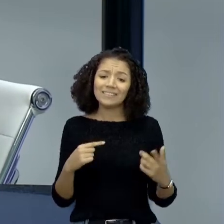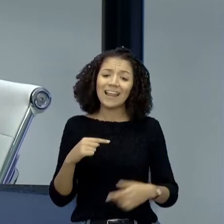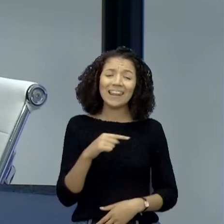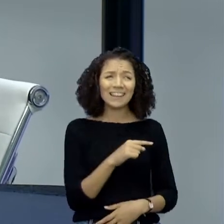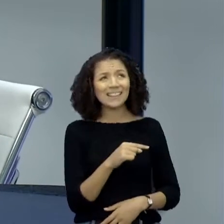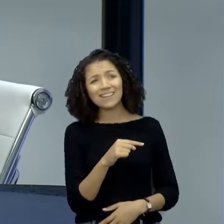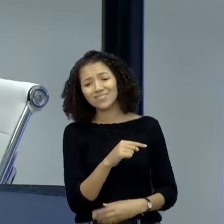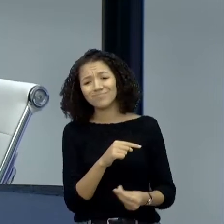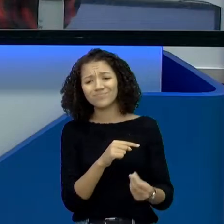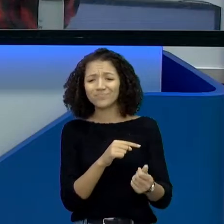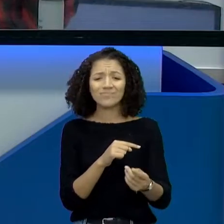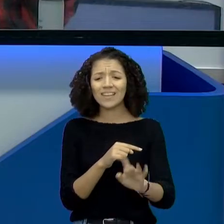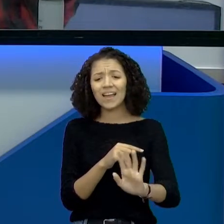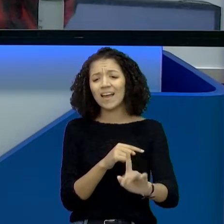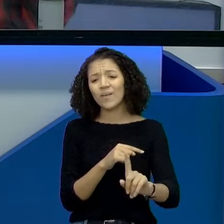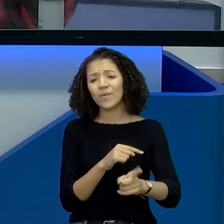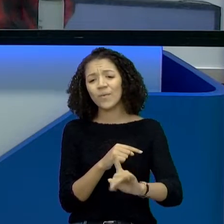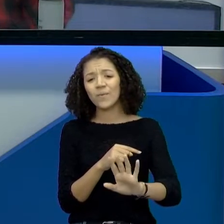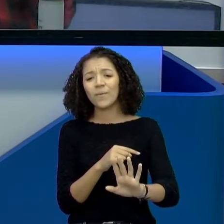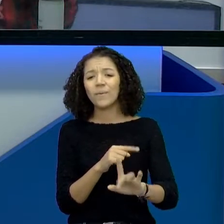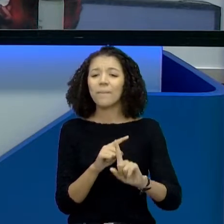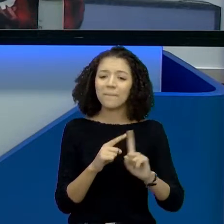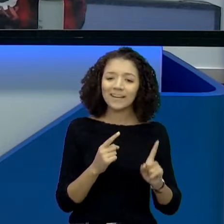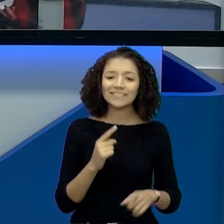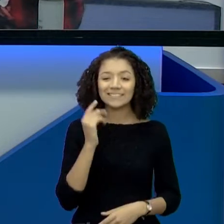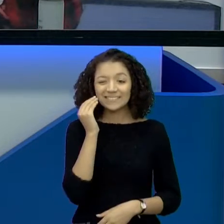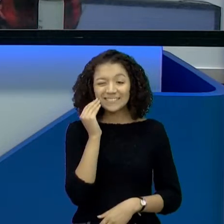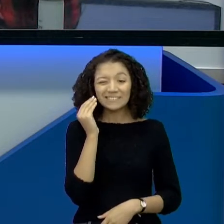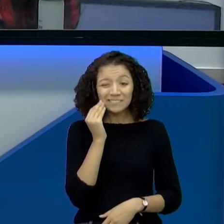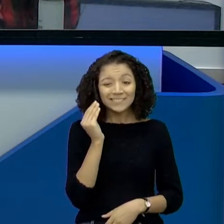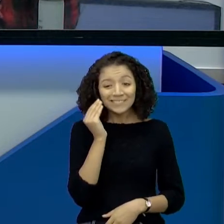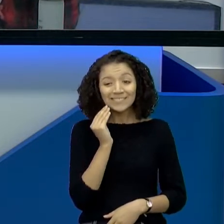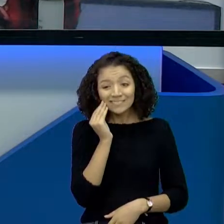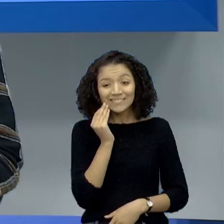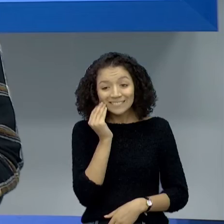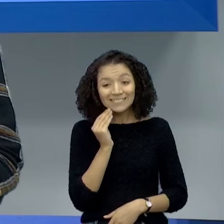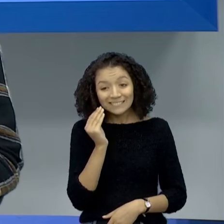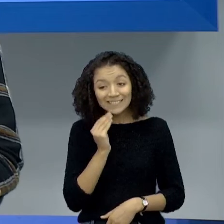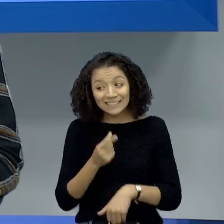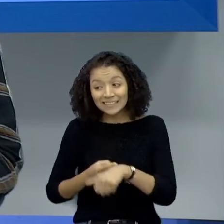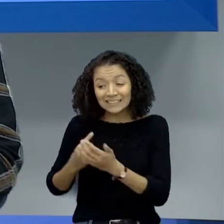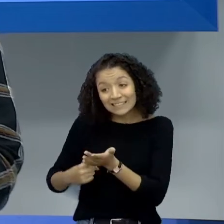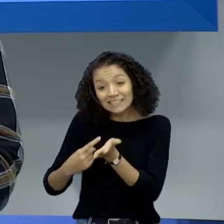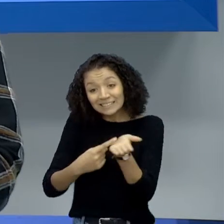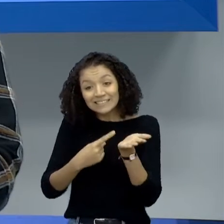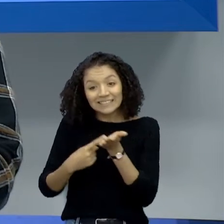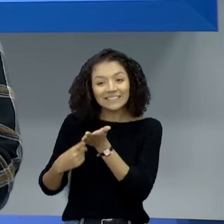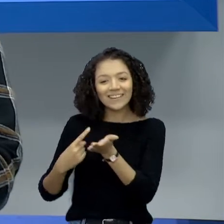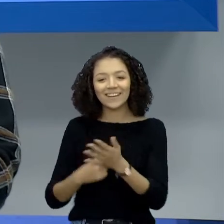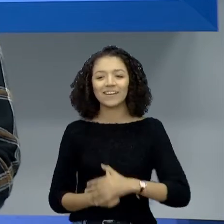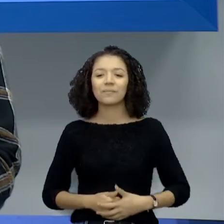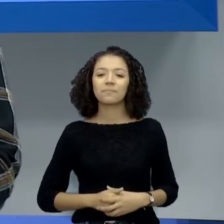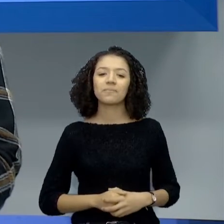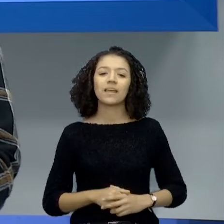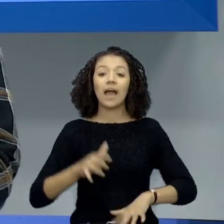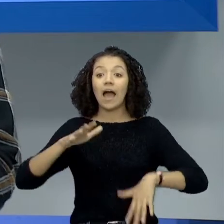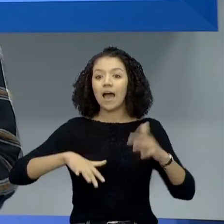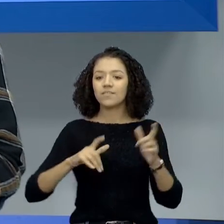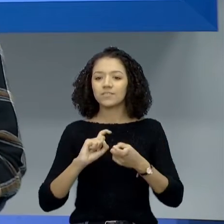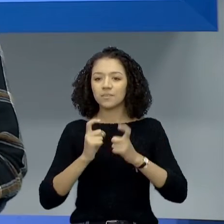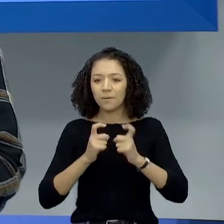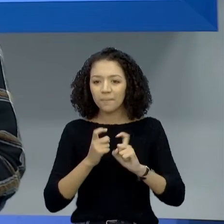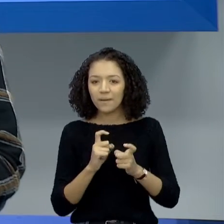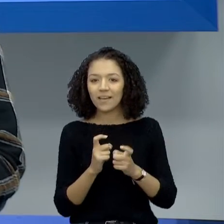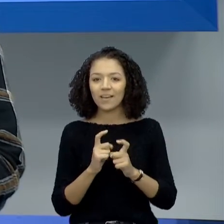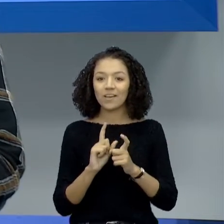negativo, mas mais difícil de trabalhar. né? Assim. Na escola isso acontece também, né? Quando a gente está lá, também. Você quer, às vezes, fazer uma reunião em grupo para